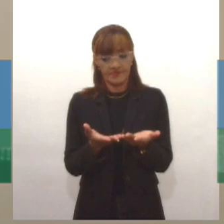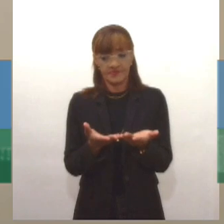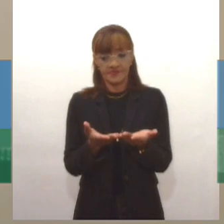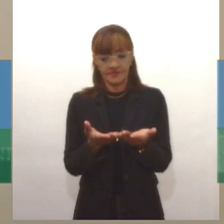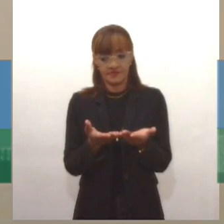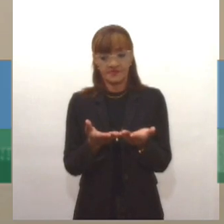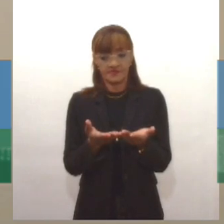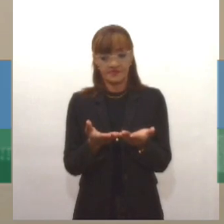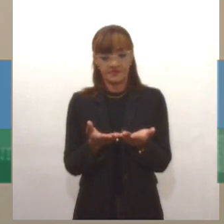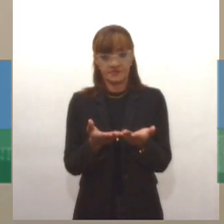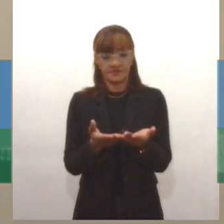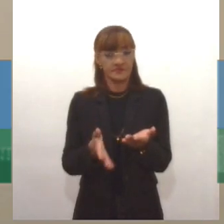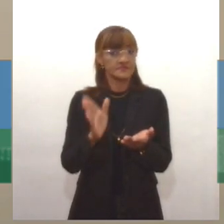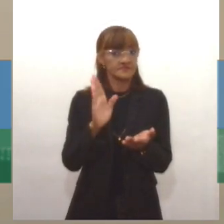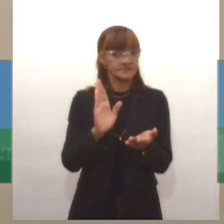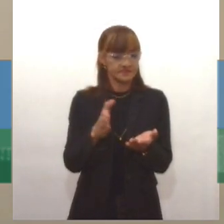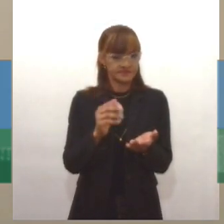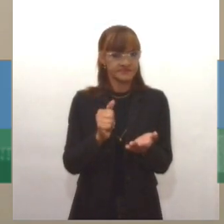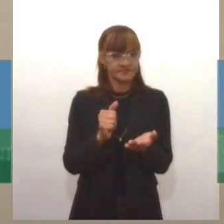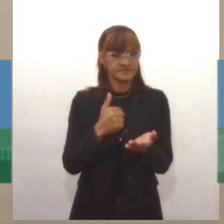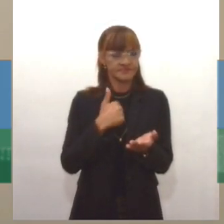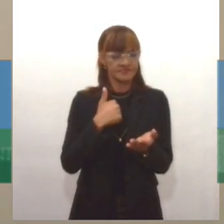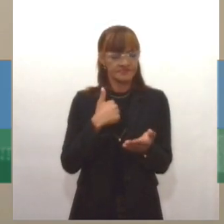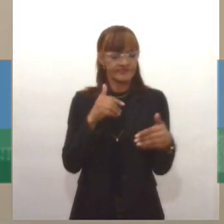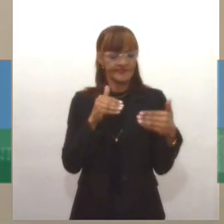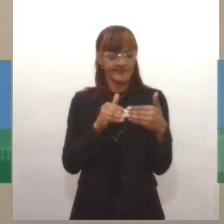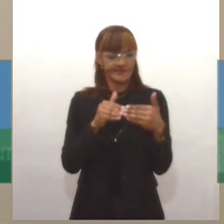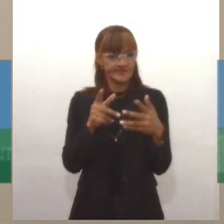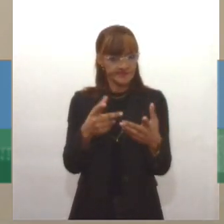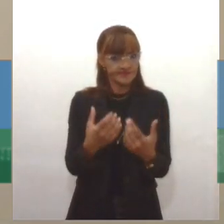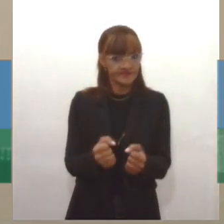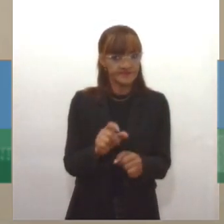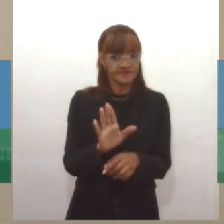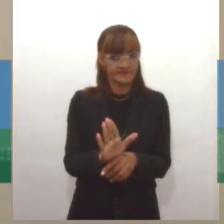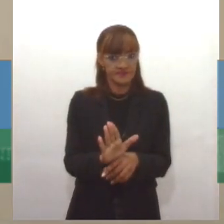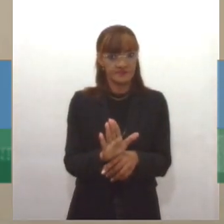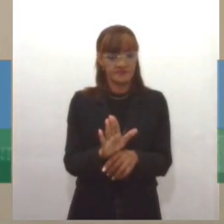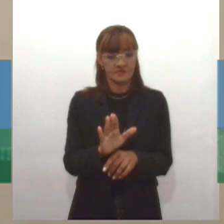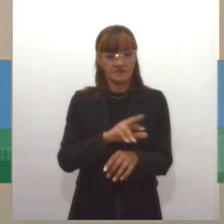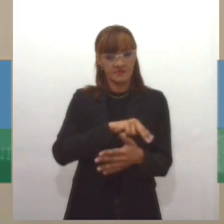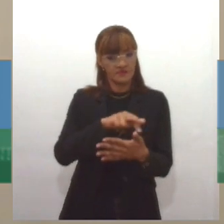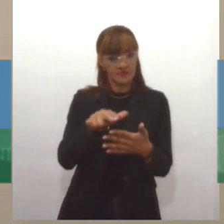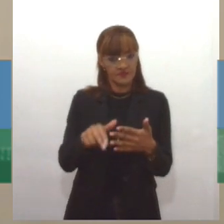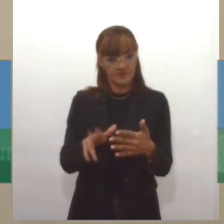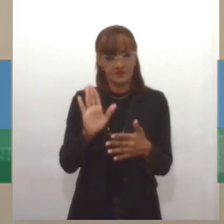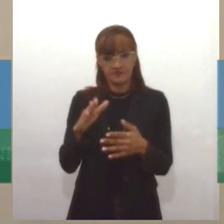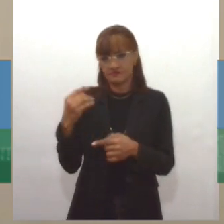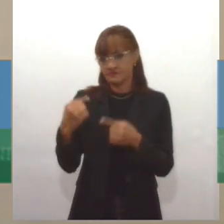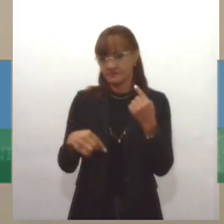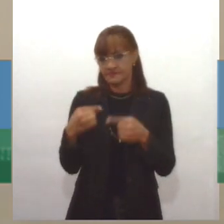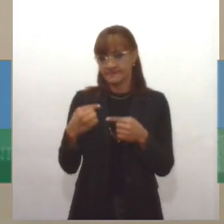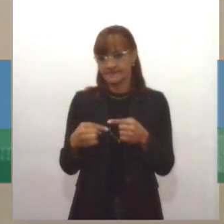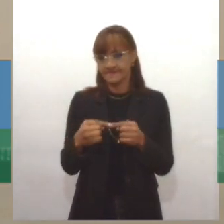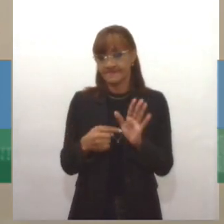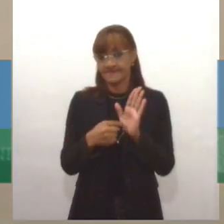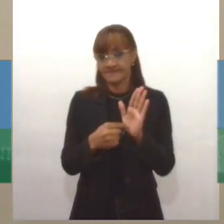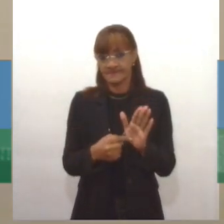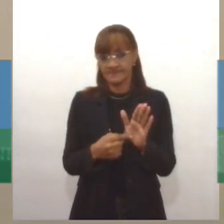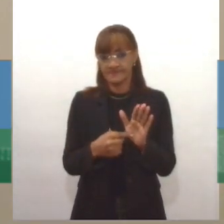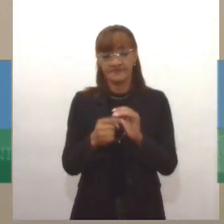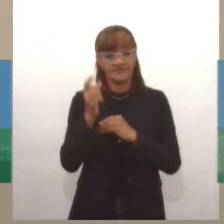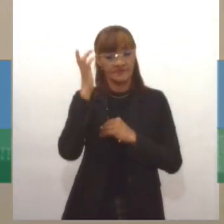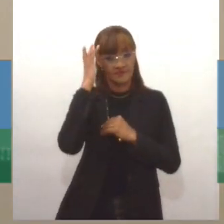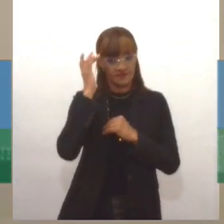apesar de eu concordar integralmente com as diversas críticas que foram apresentadas, eu acho que nós podemos